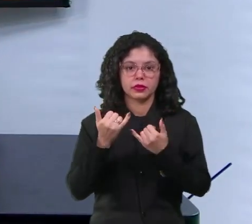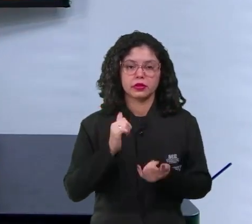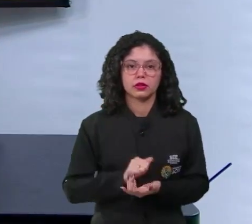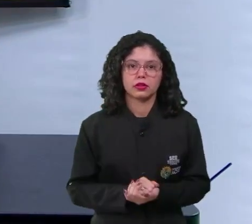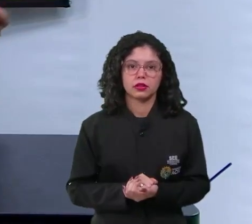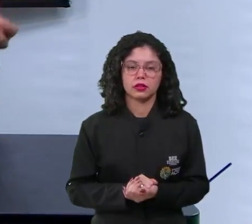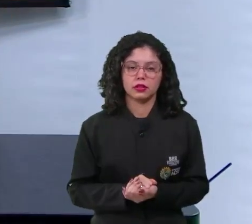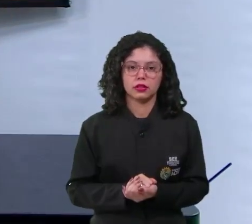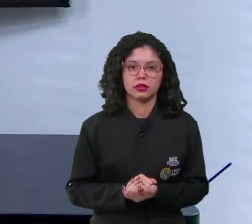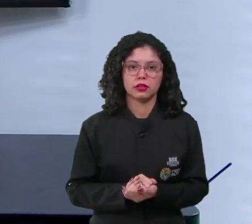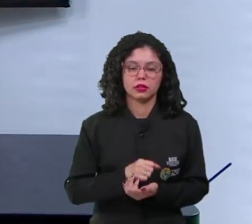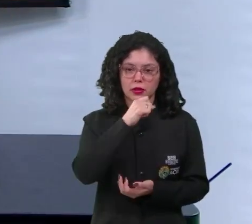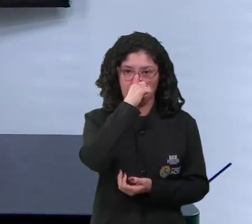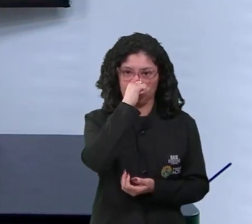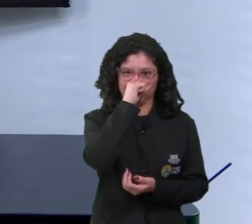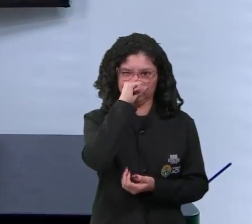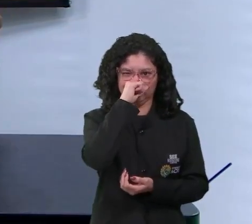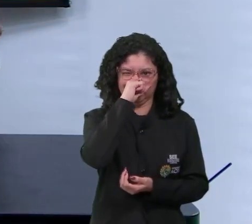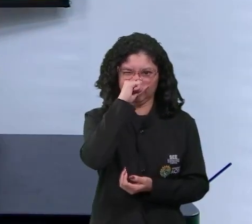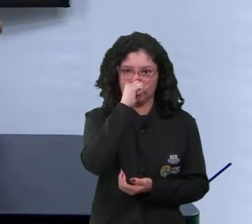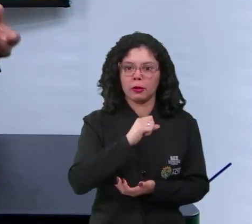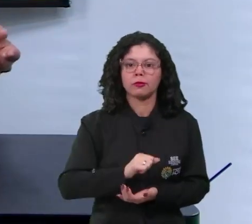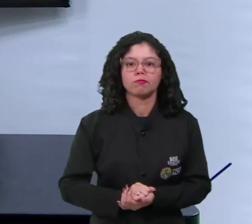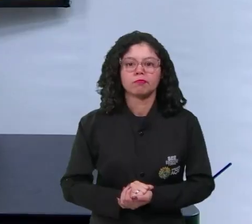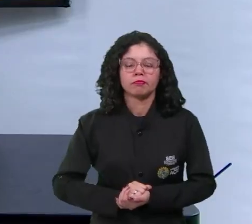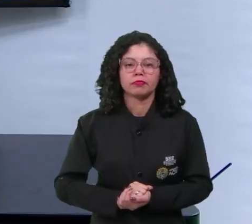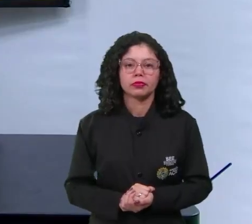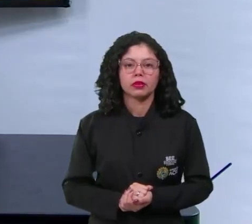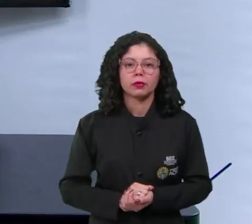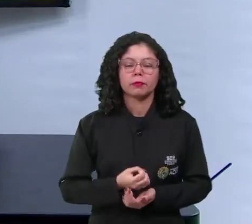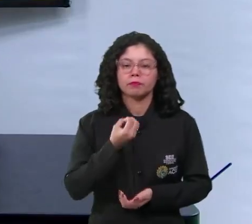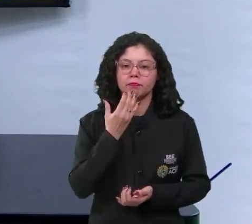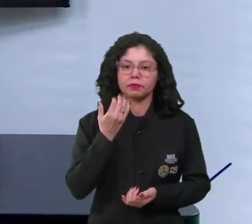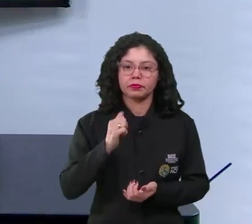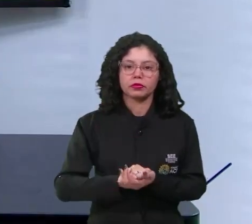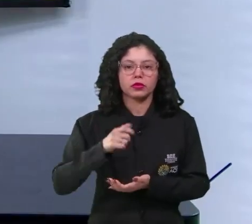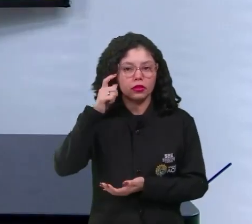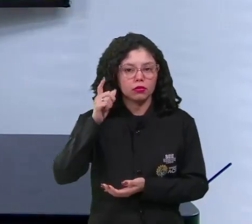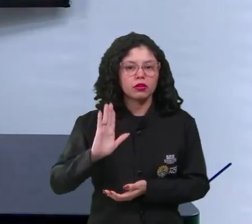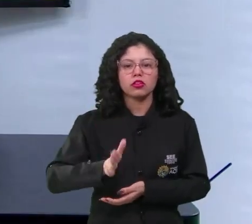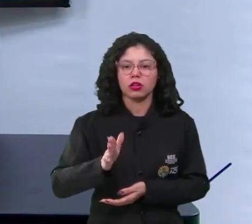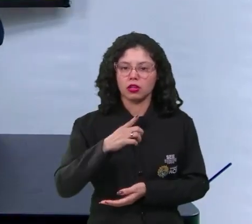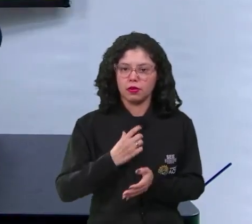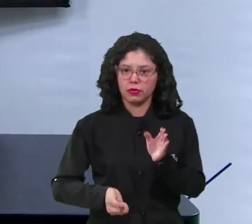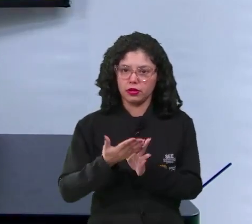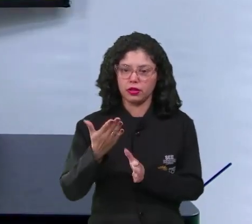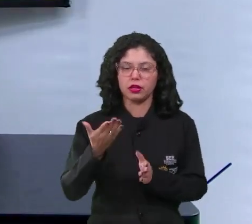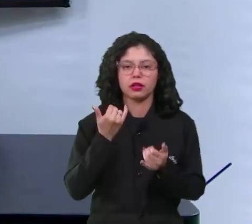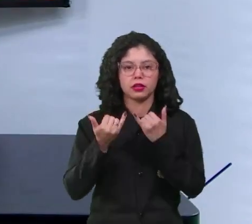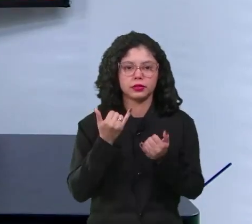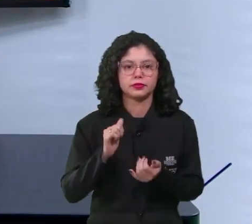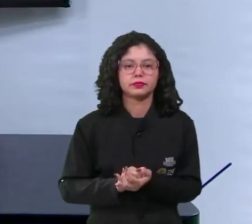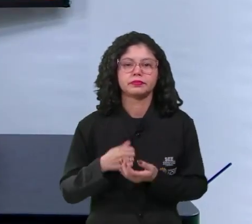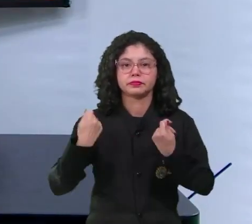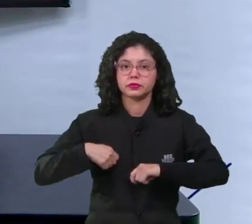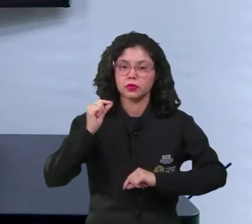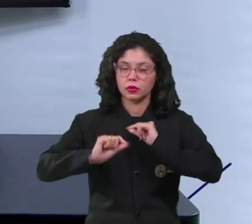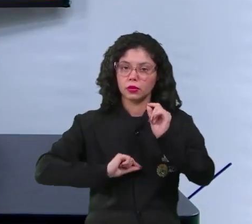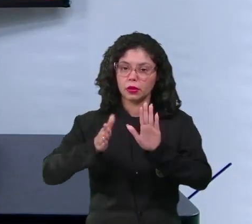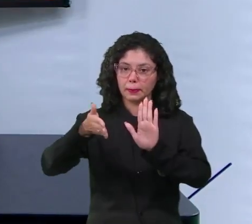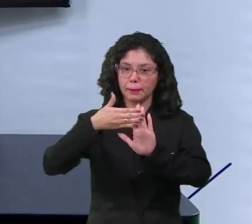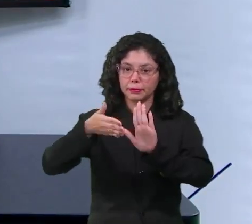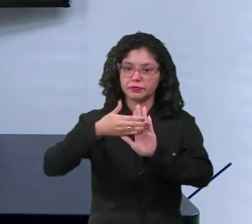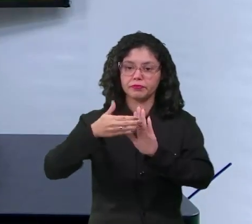mas é aquele ditado popular que de boas intenções o inferno está cheio. Então, a gente precisa justamente